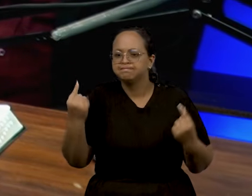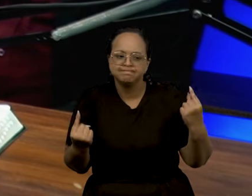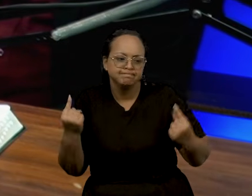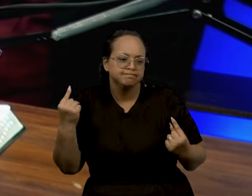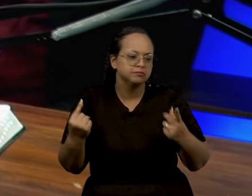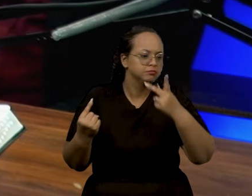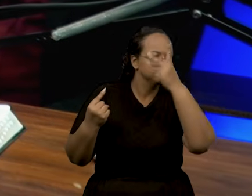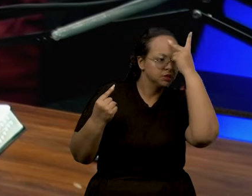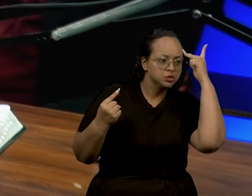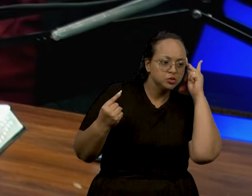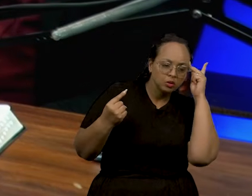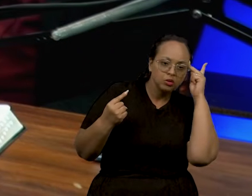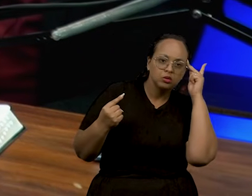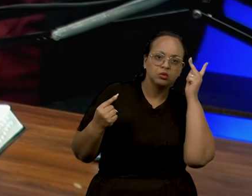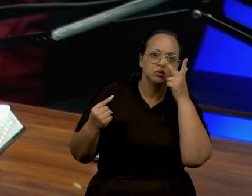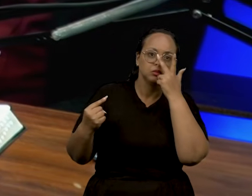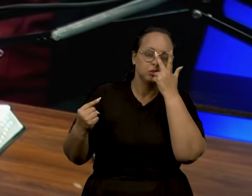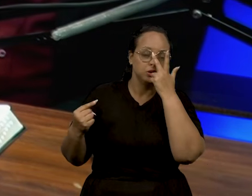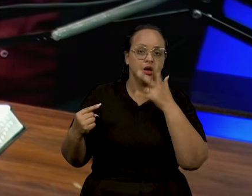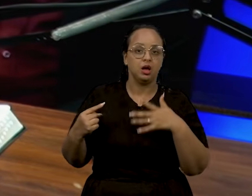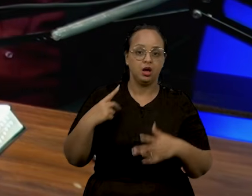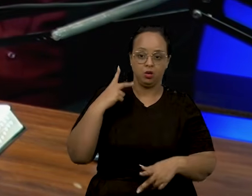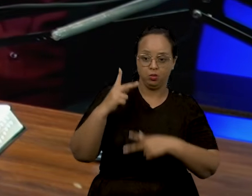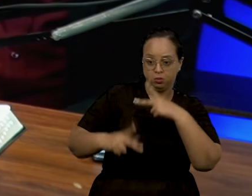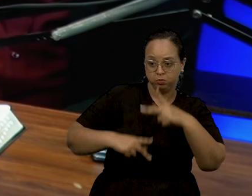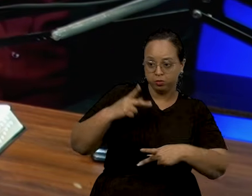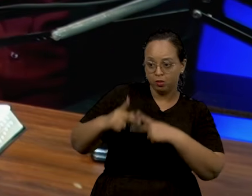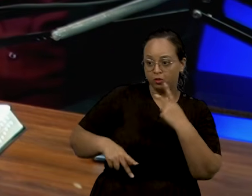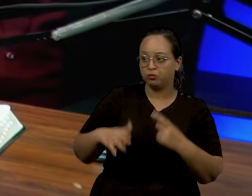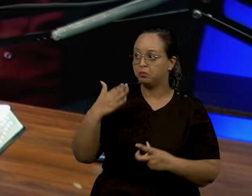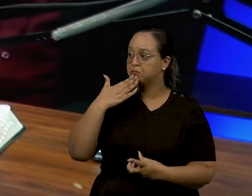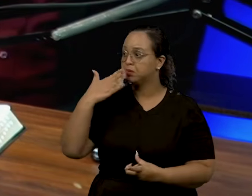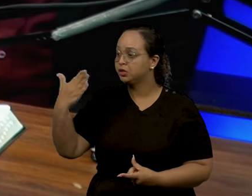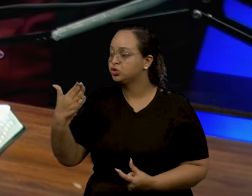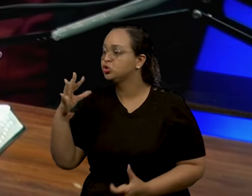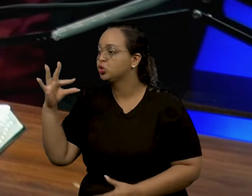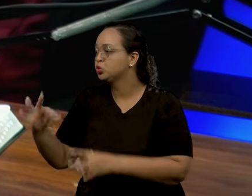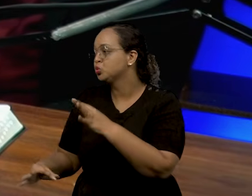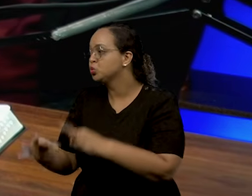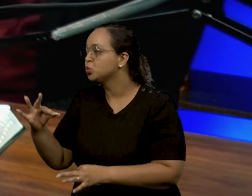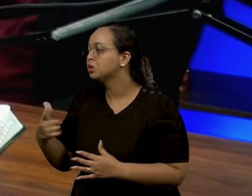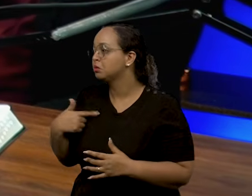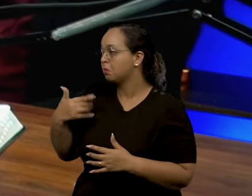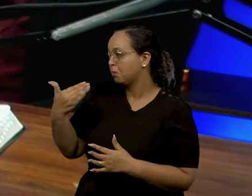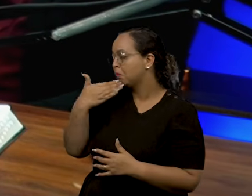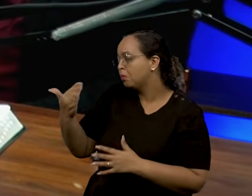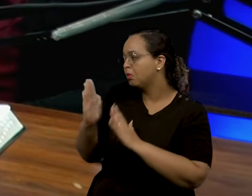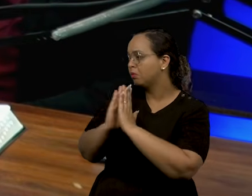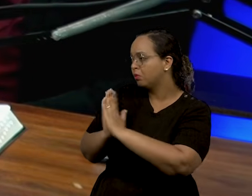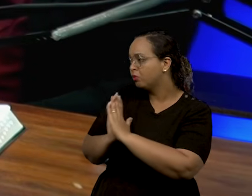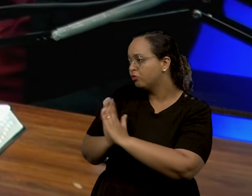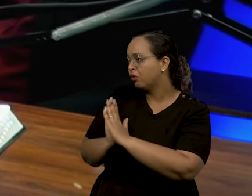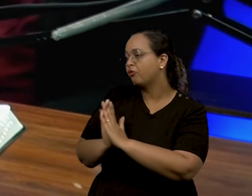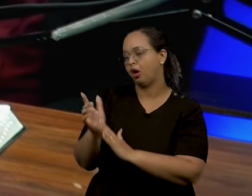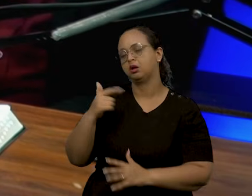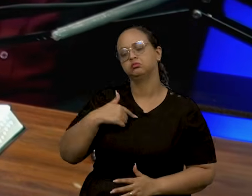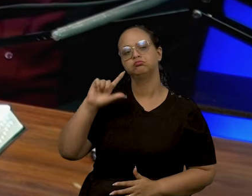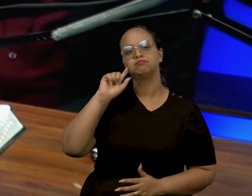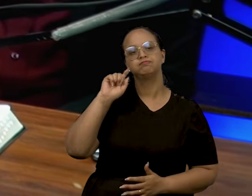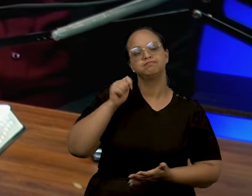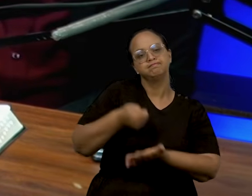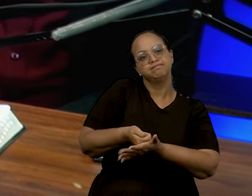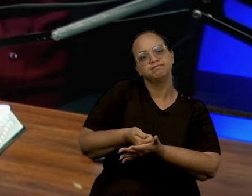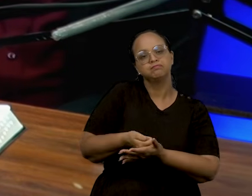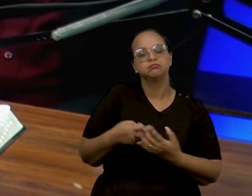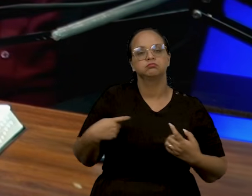ele tomava a sua decisão, né? Ele fazia ali, ele arbitrava entre as demandas, né? Uma coisa importante é entender que o